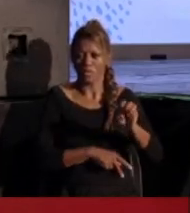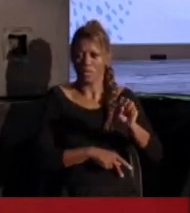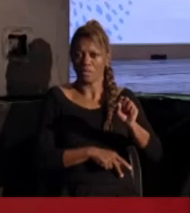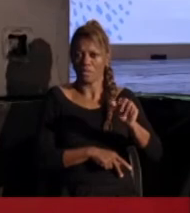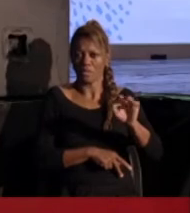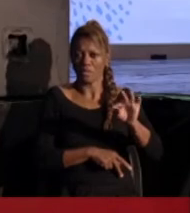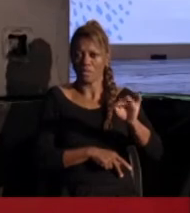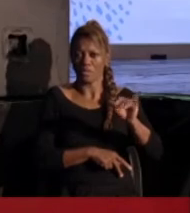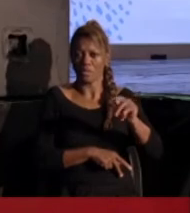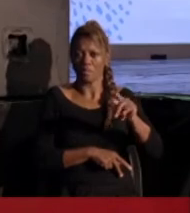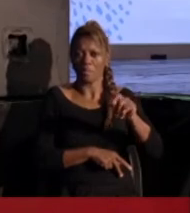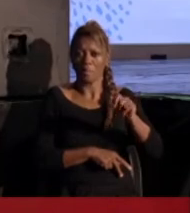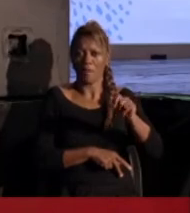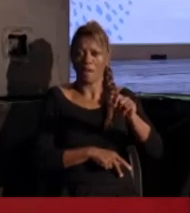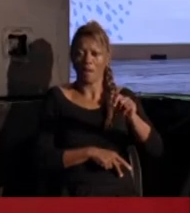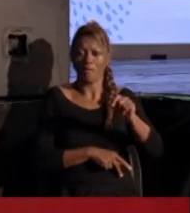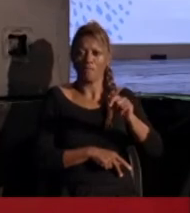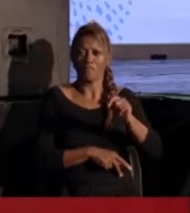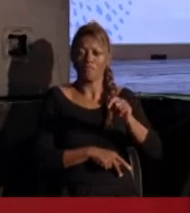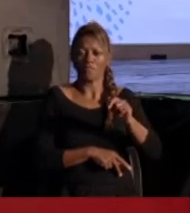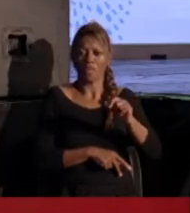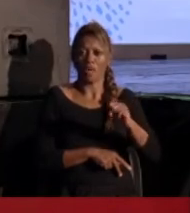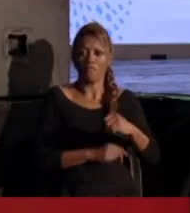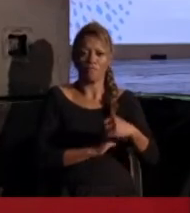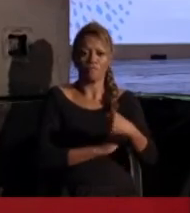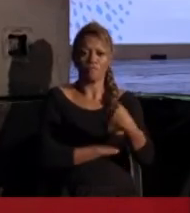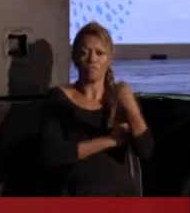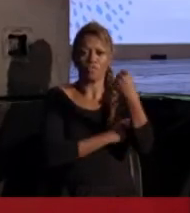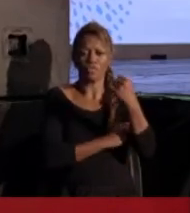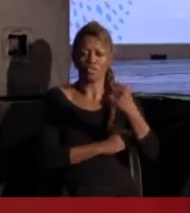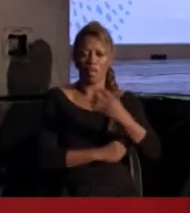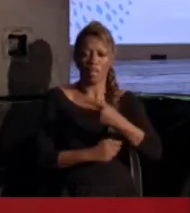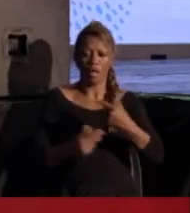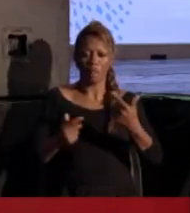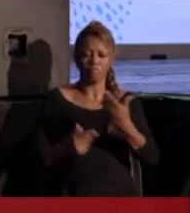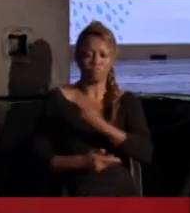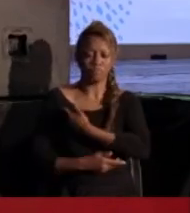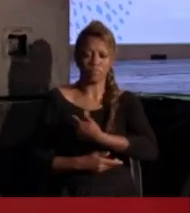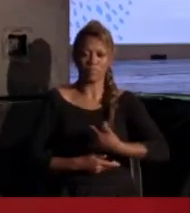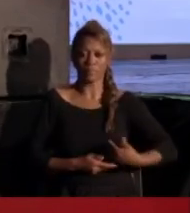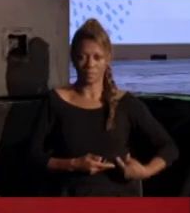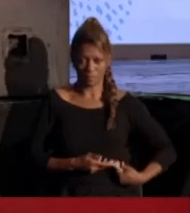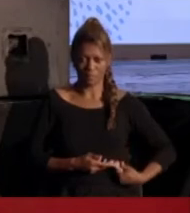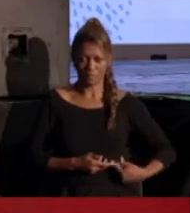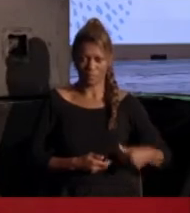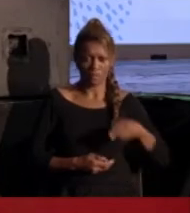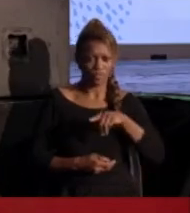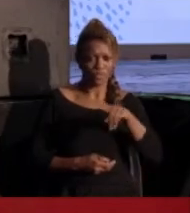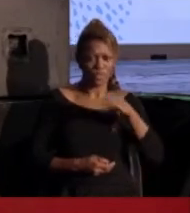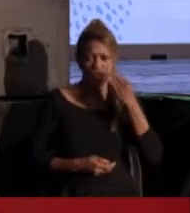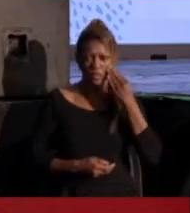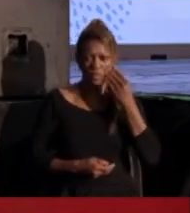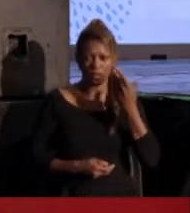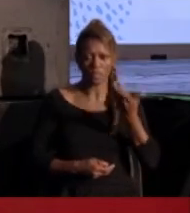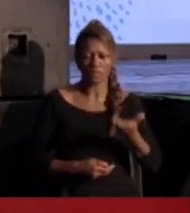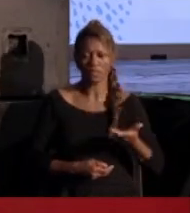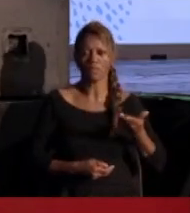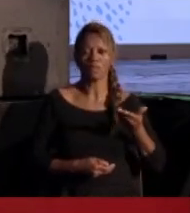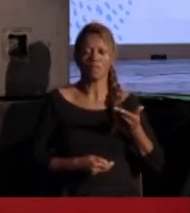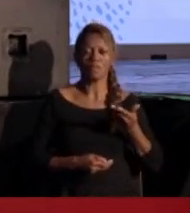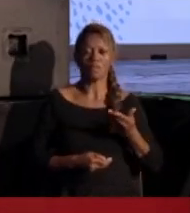alargador e o fórceps é uma diferença política. Entende?